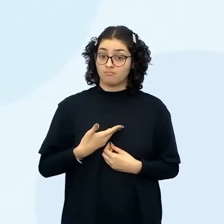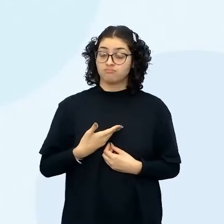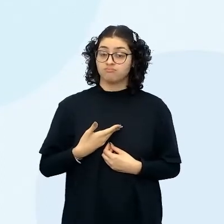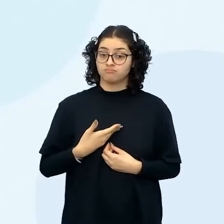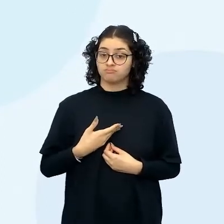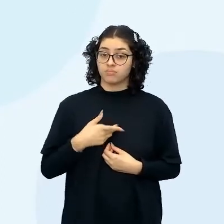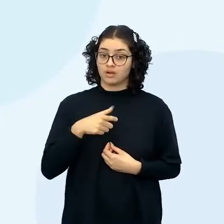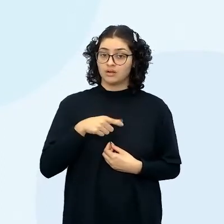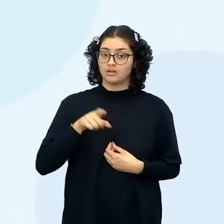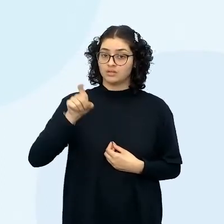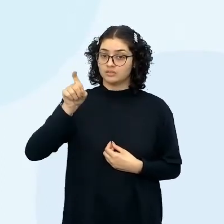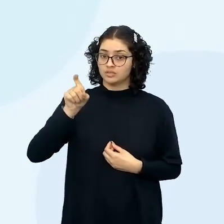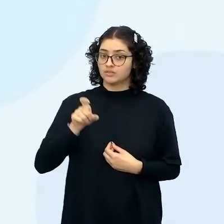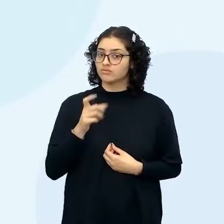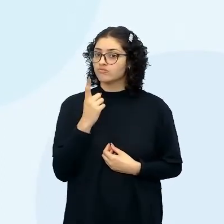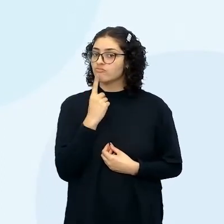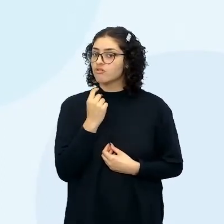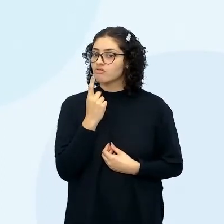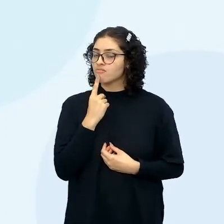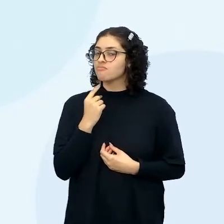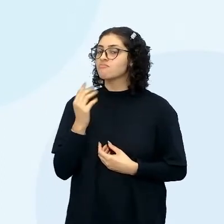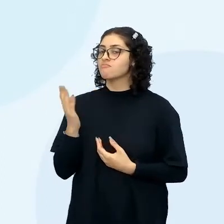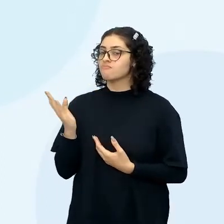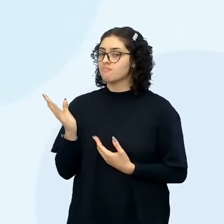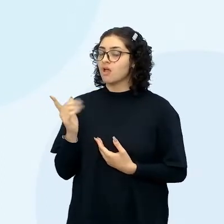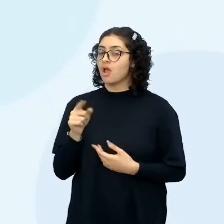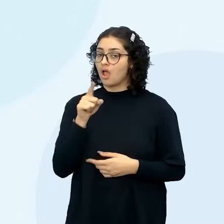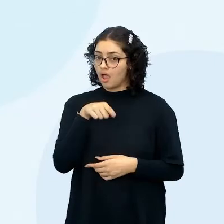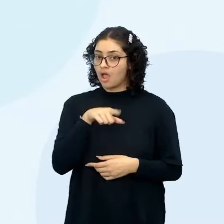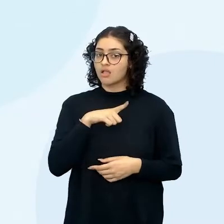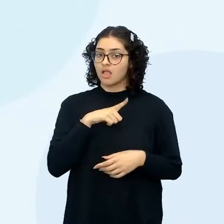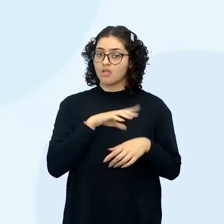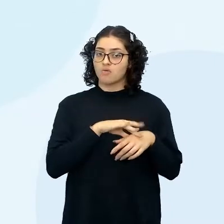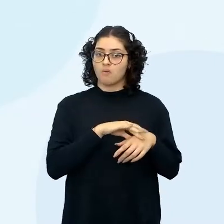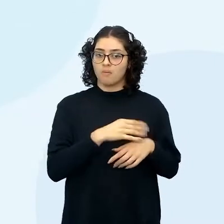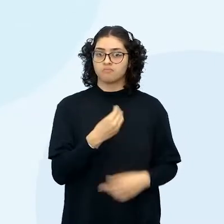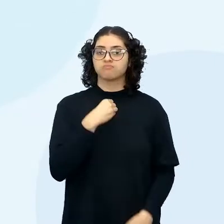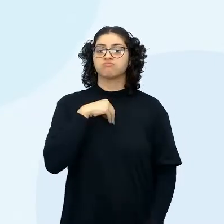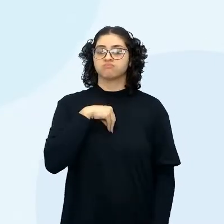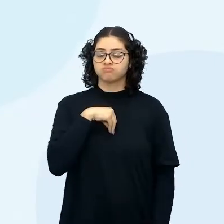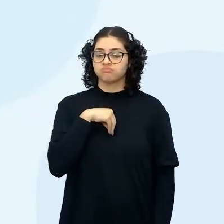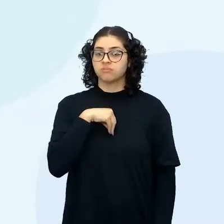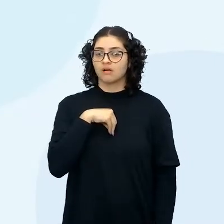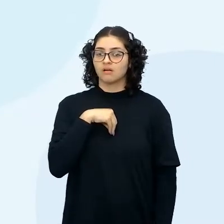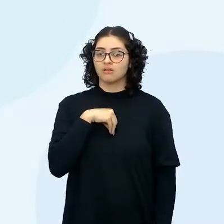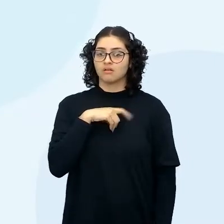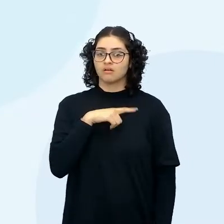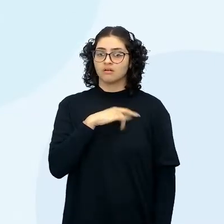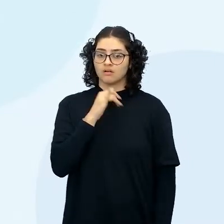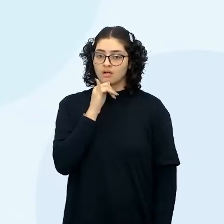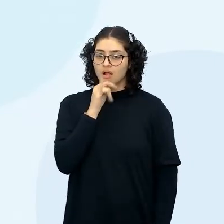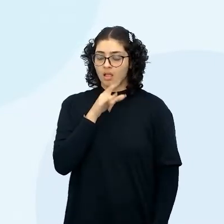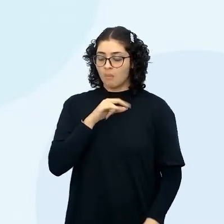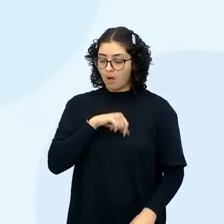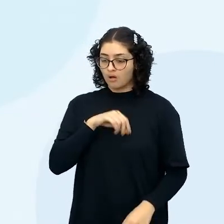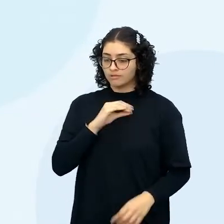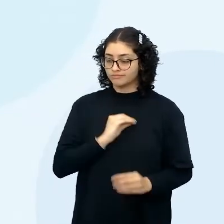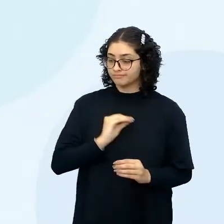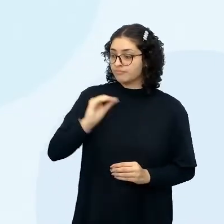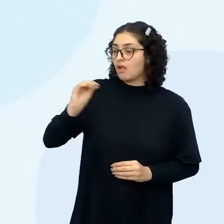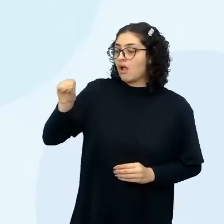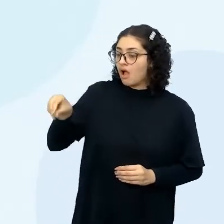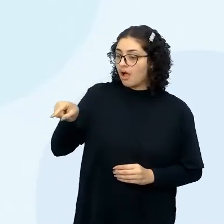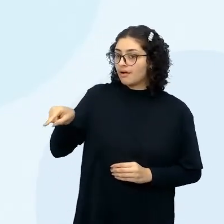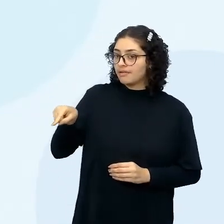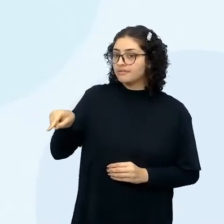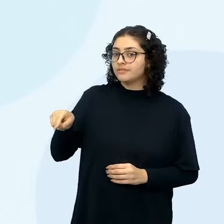esse X vermelho aqui, né, ou seja, ela é portadora da mutação, ela vai poder transferir esses genes